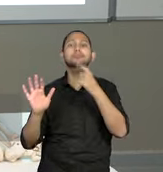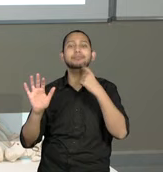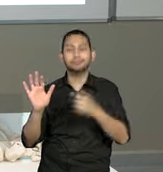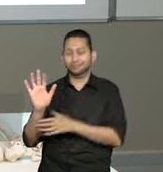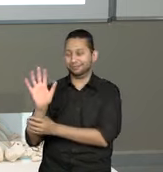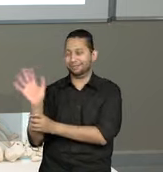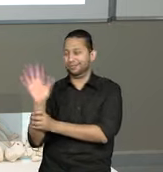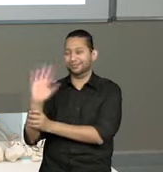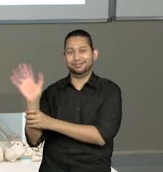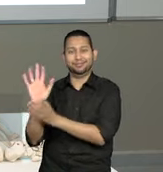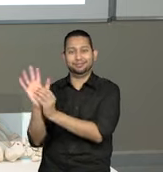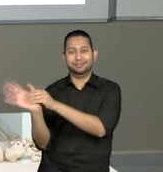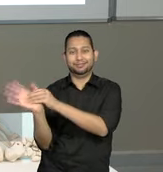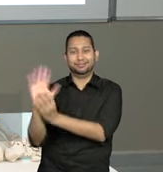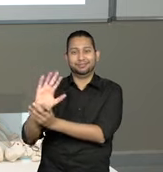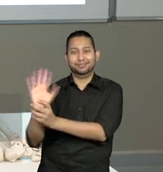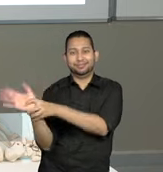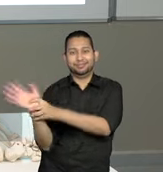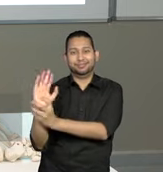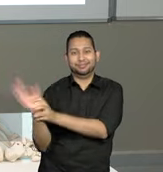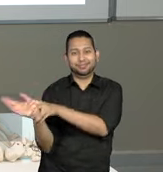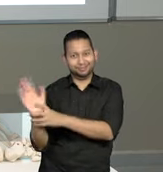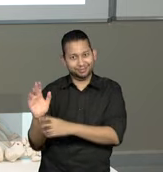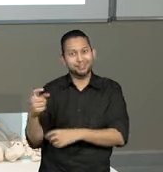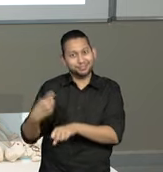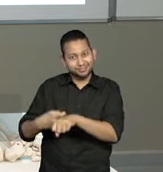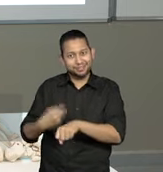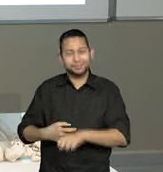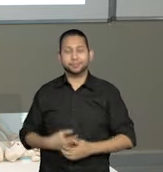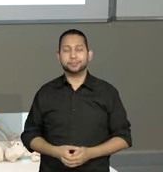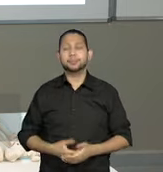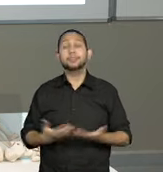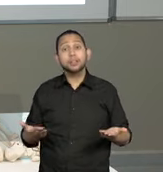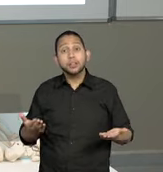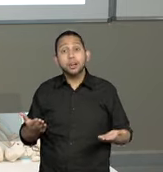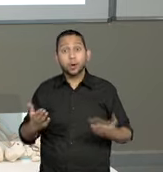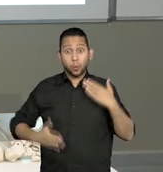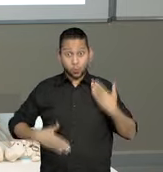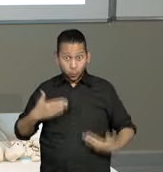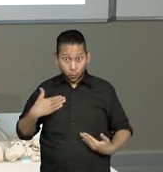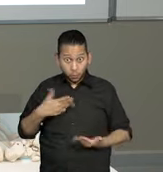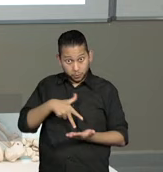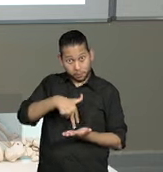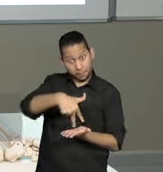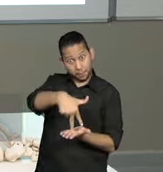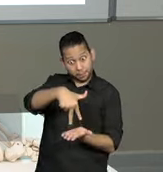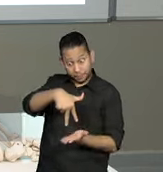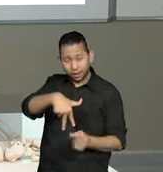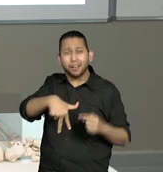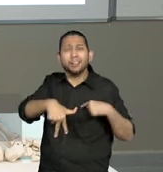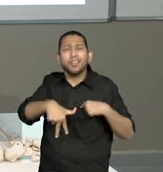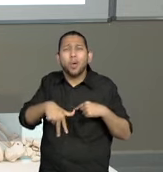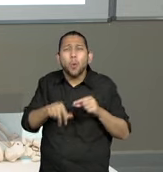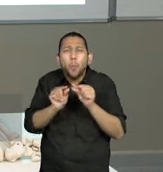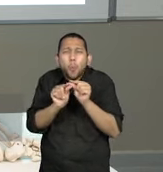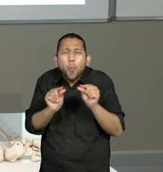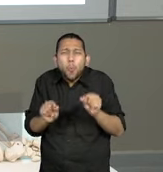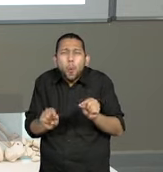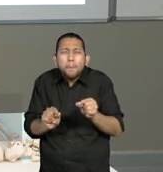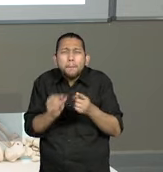vocês. Então, nós temos uma série de ossos no nosso corpo,